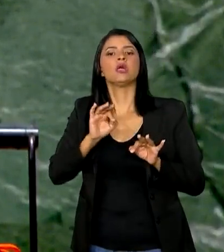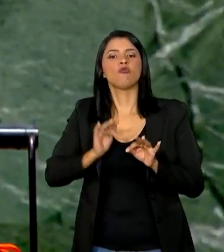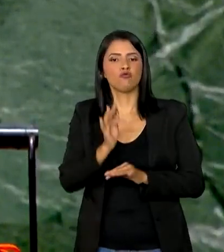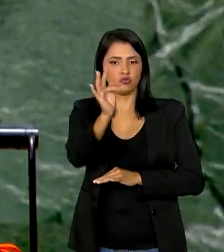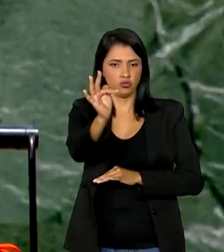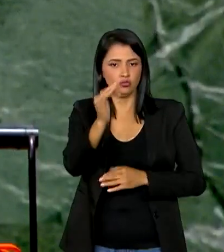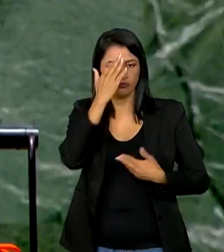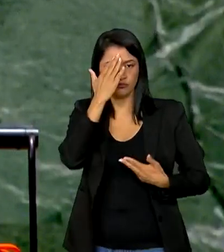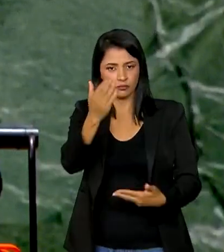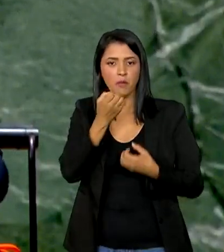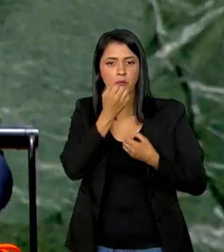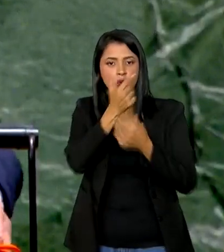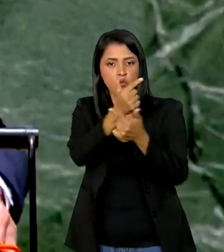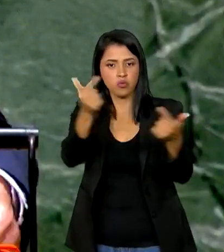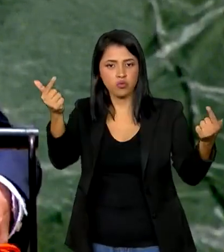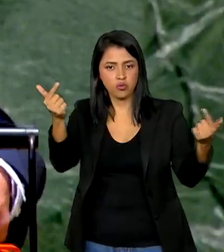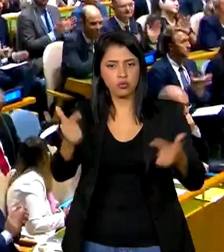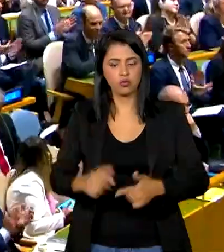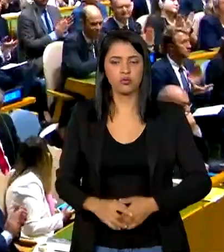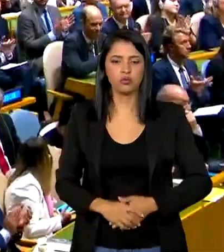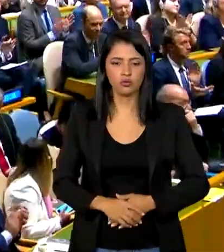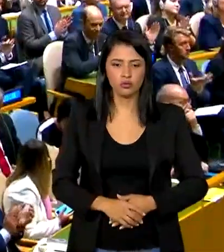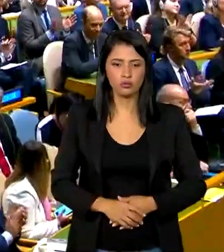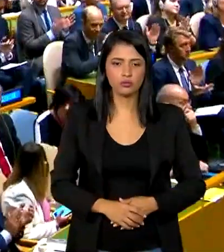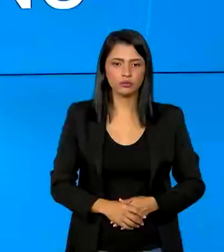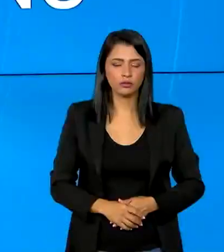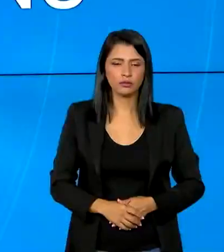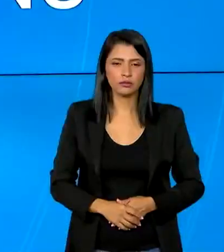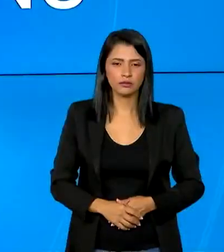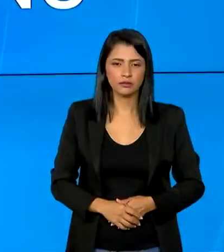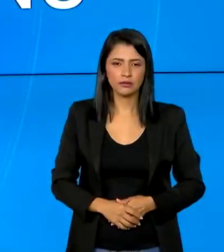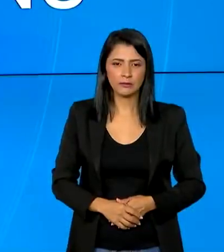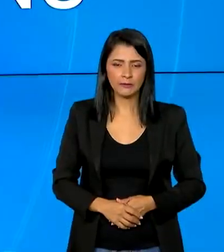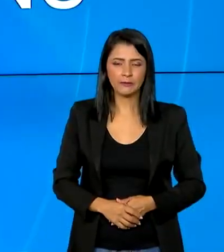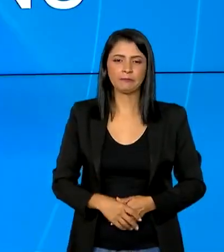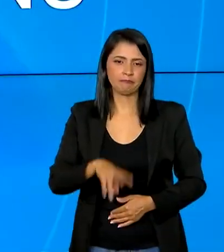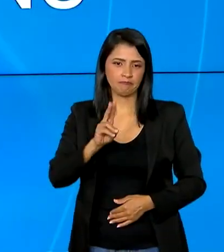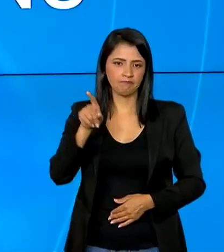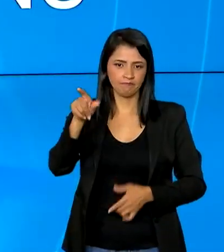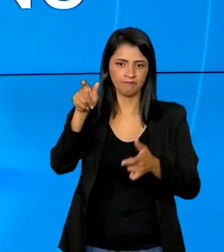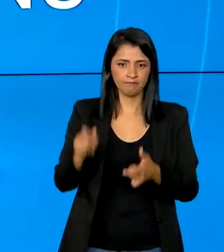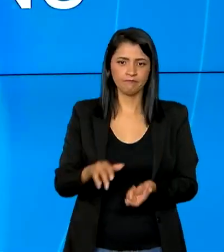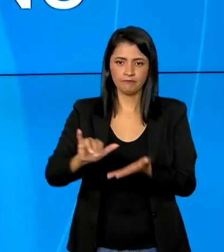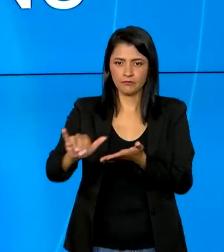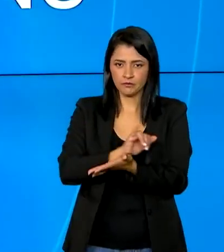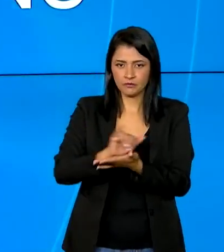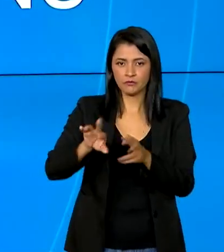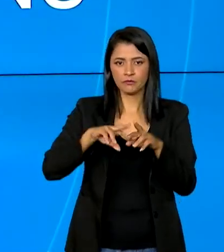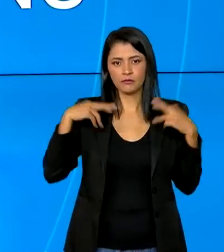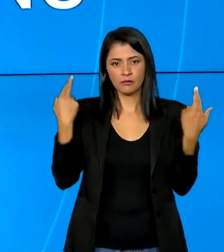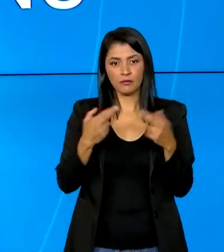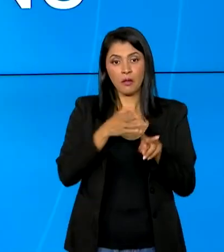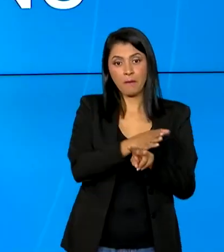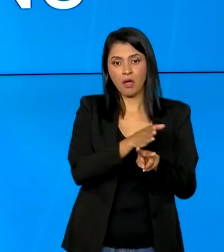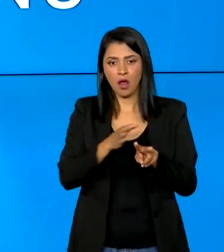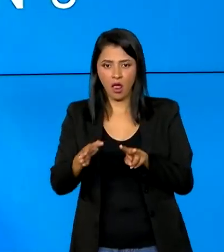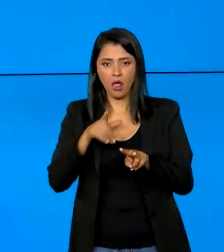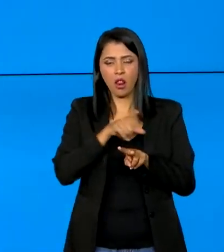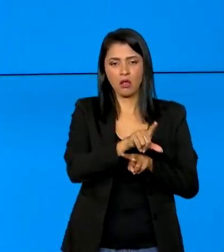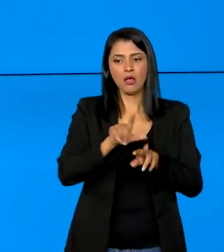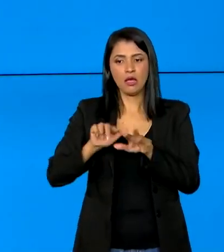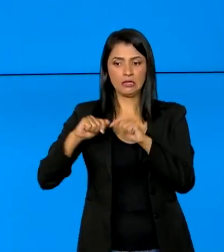podemos esperar por outra tragédia mundial, como a Segunda Grande Guerra, para só então construir sobre seus